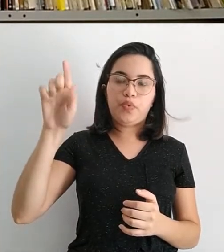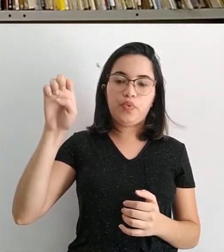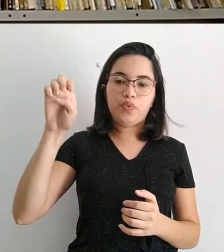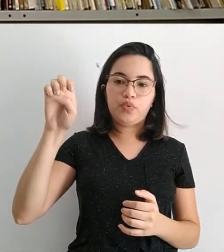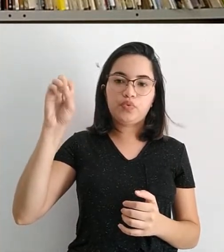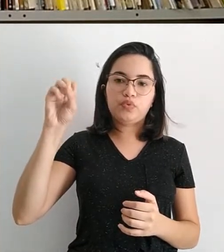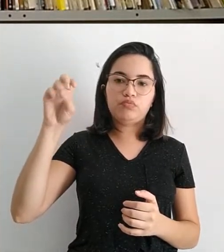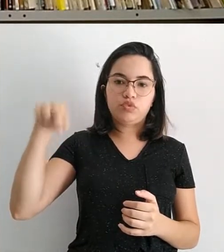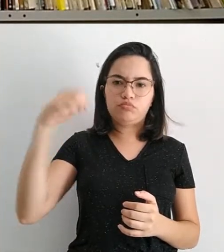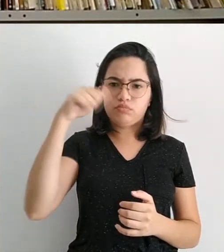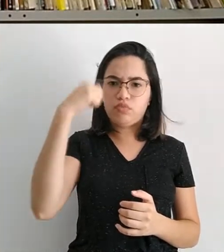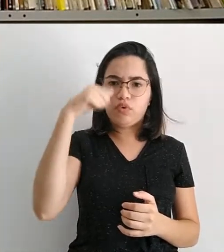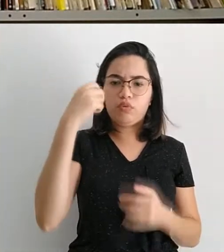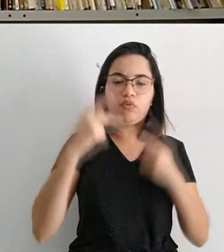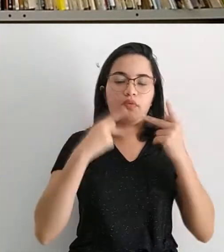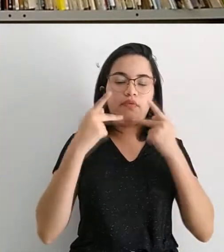assunto,